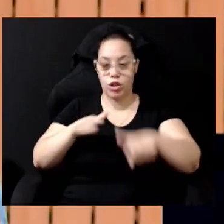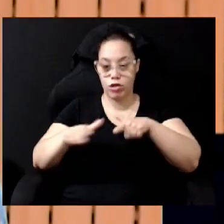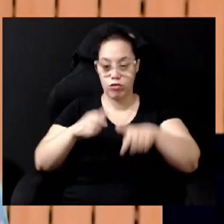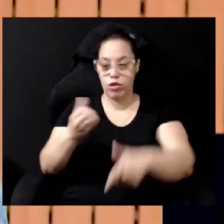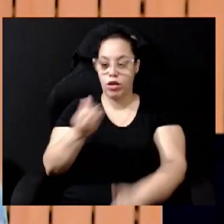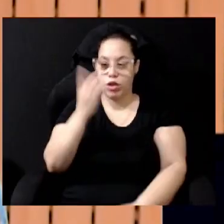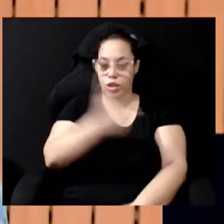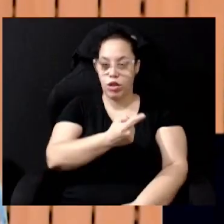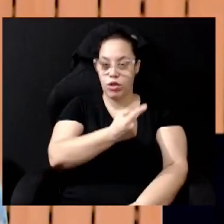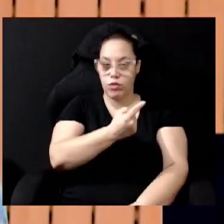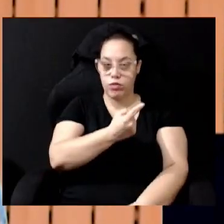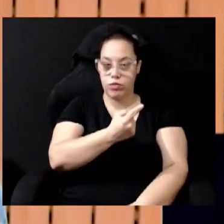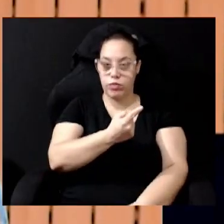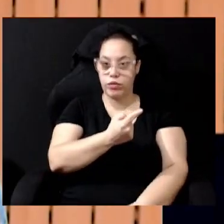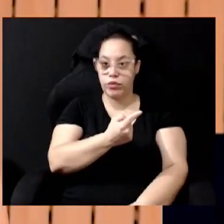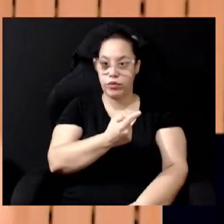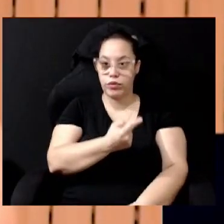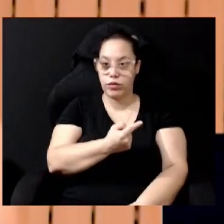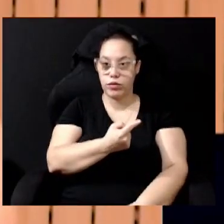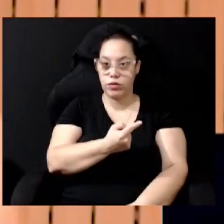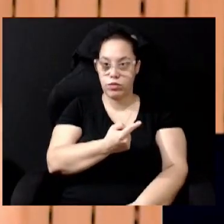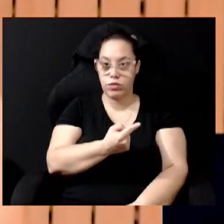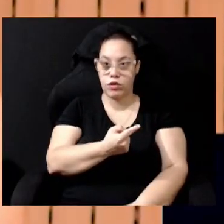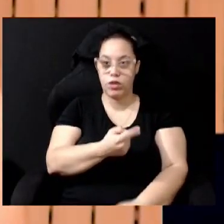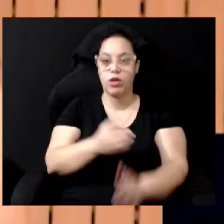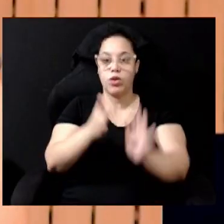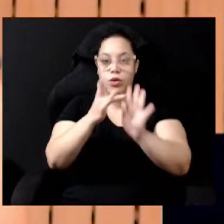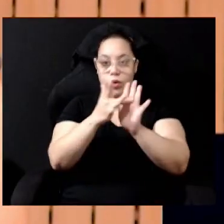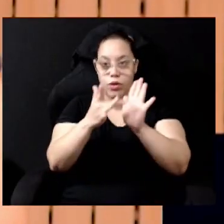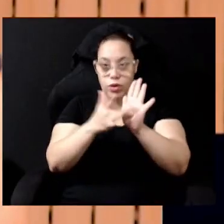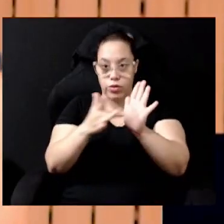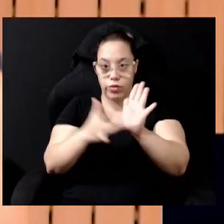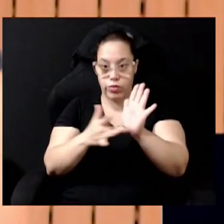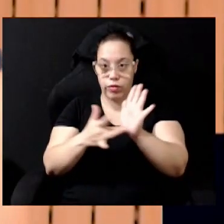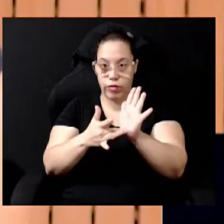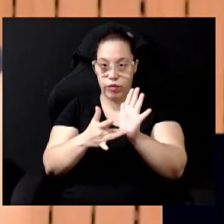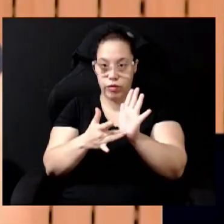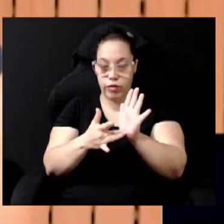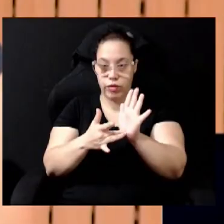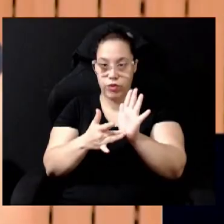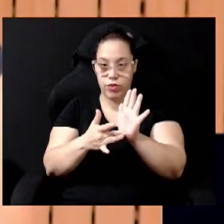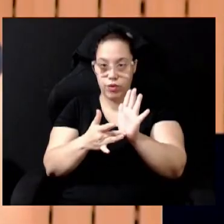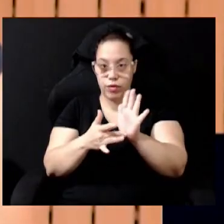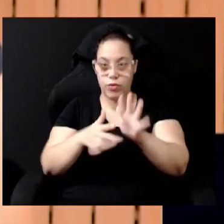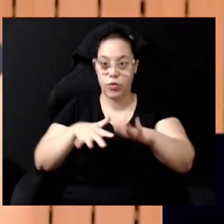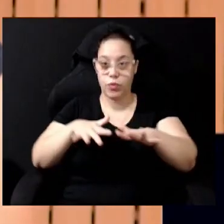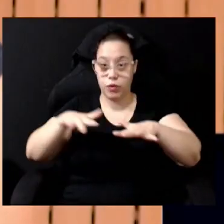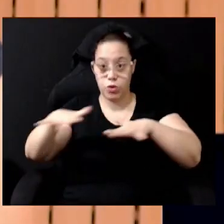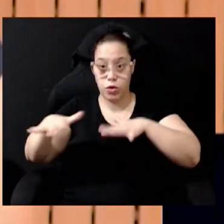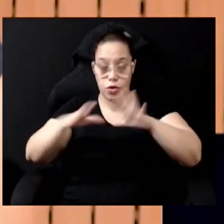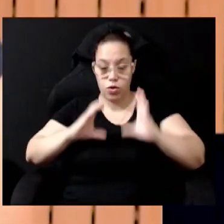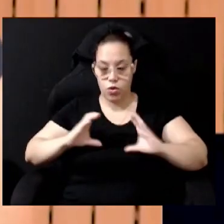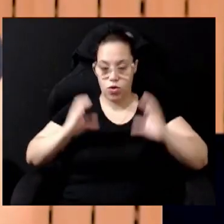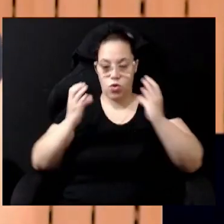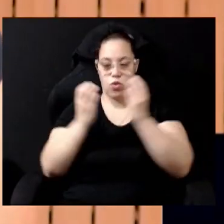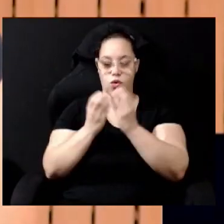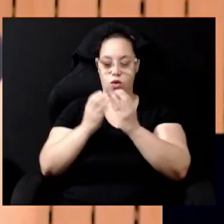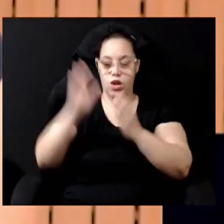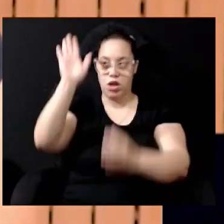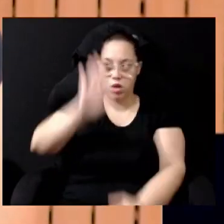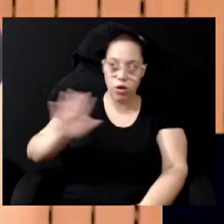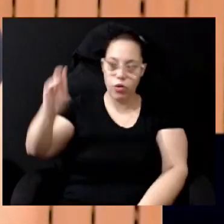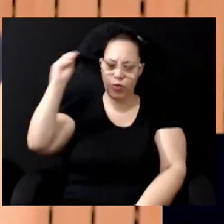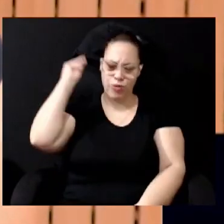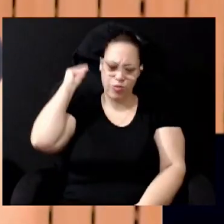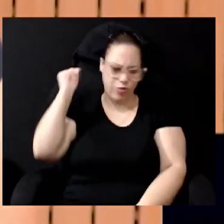Brasil todo, que está pautando, inclusive fazendo movimentar o Congresso Nacional, né? Há muito tempo nós não